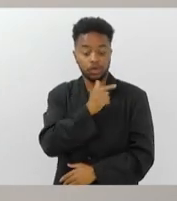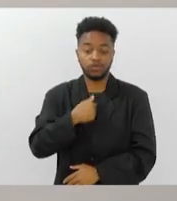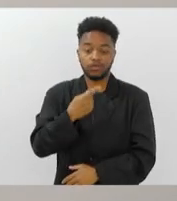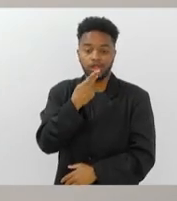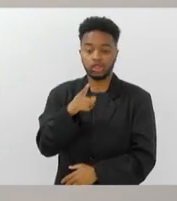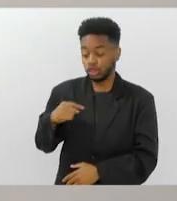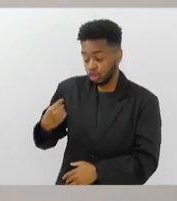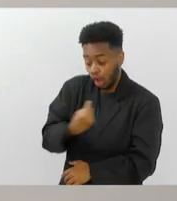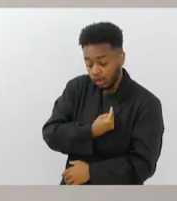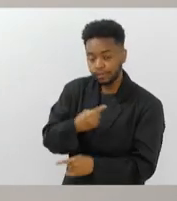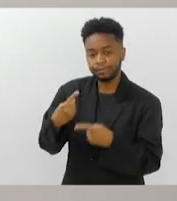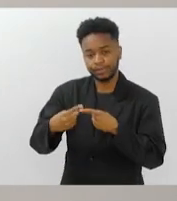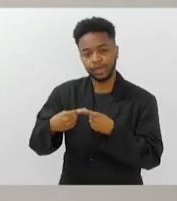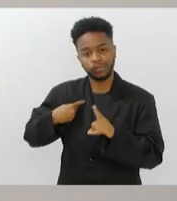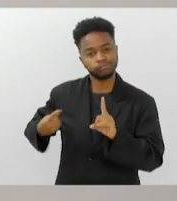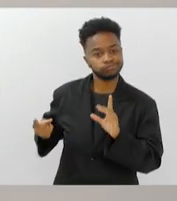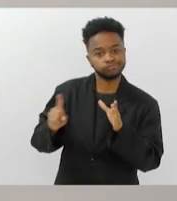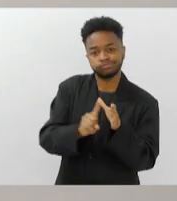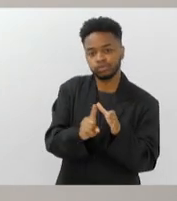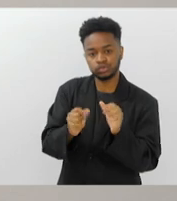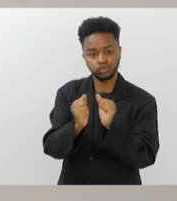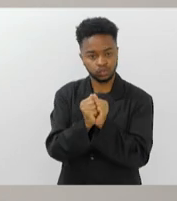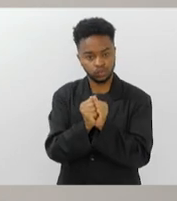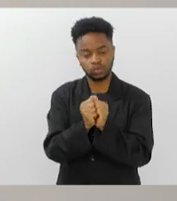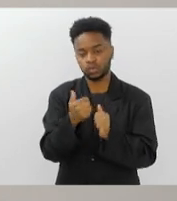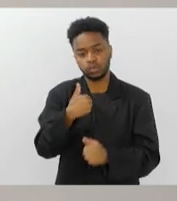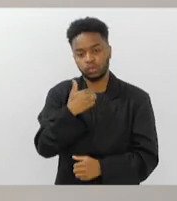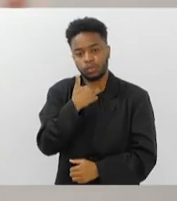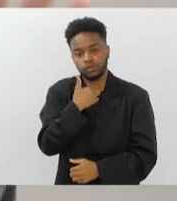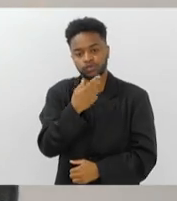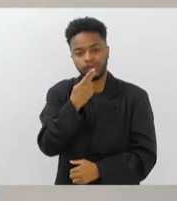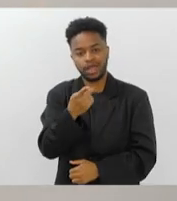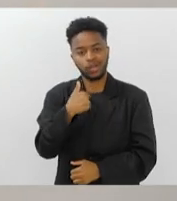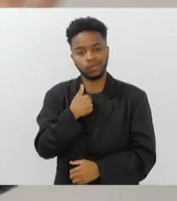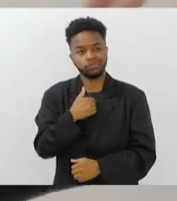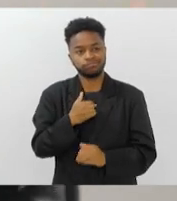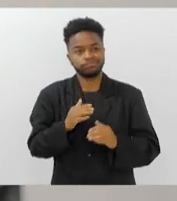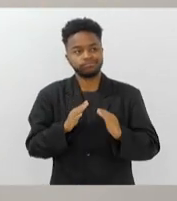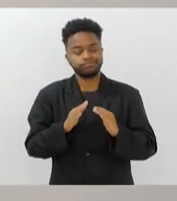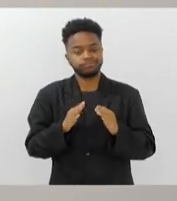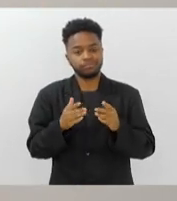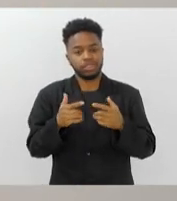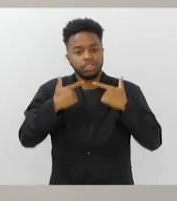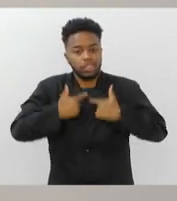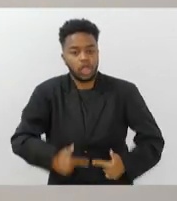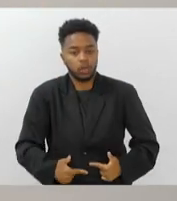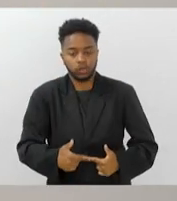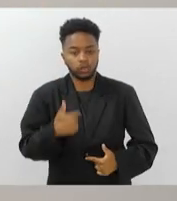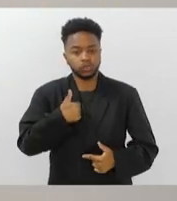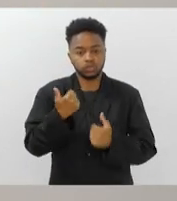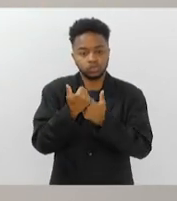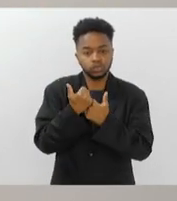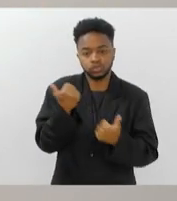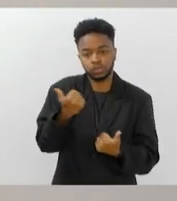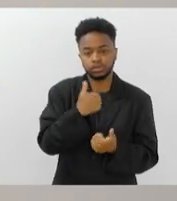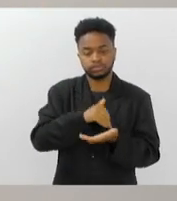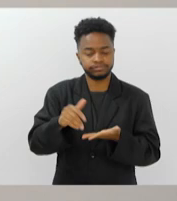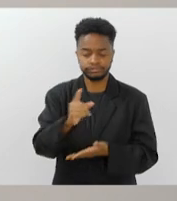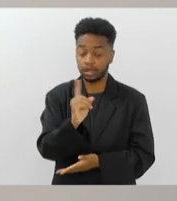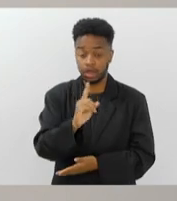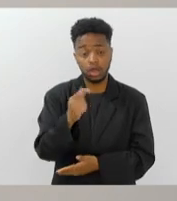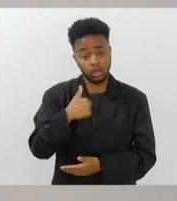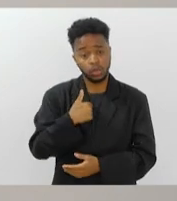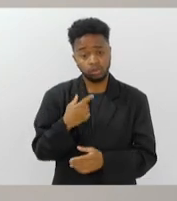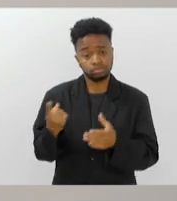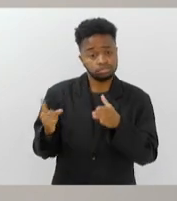posso me eximir de de de responsabilidade Ah isso não é problema meu sou subsecretário não tem nada a ver comigo tem eu sou